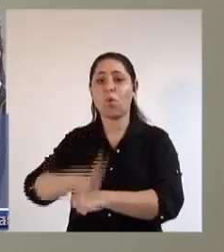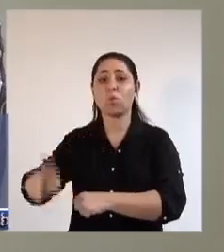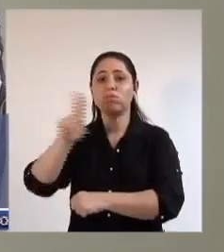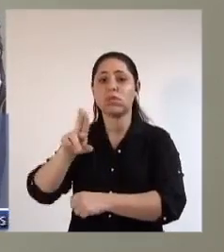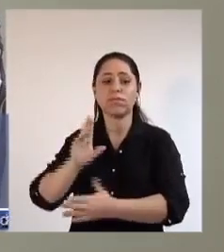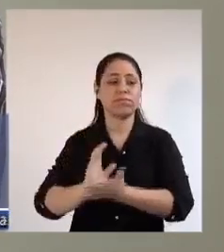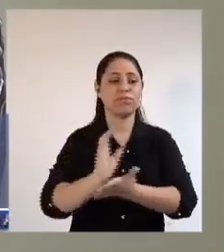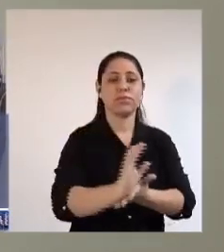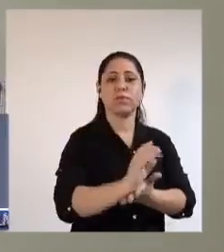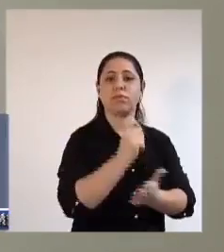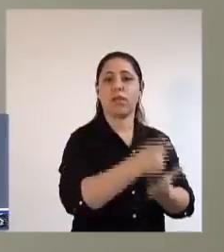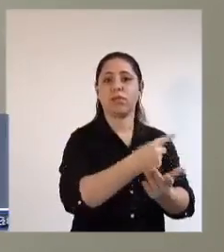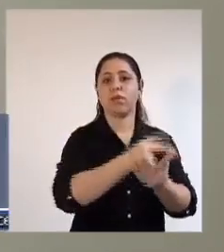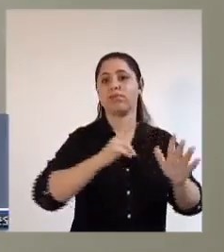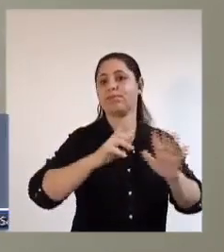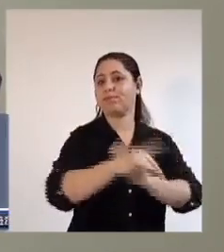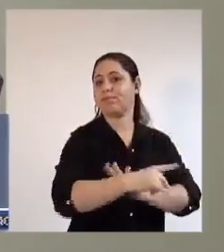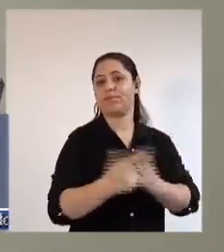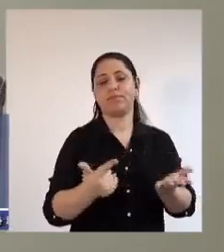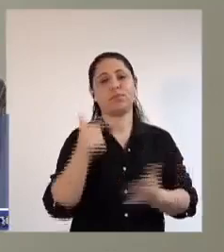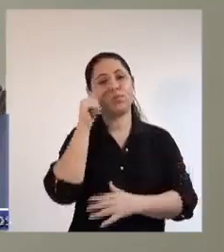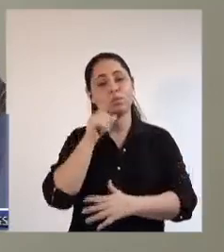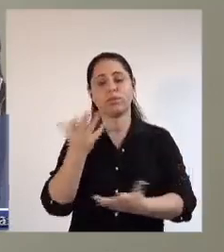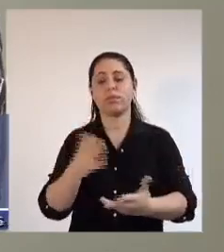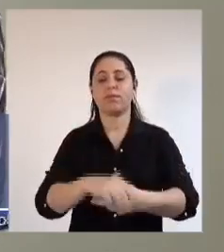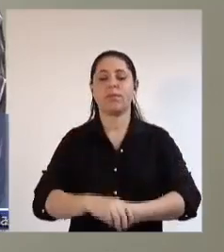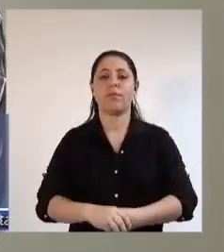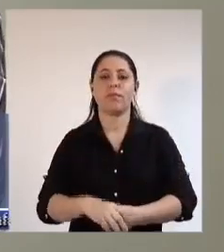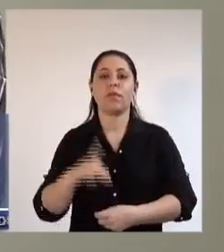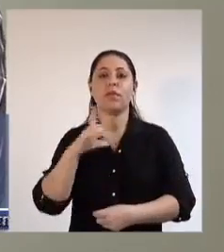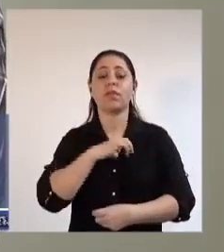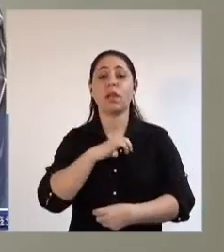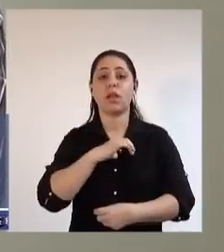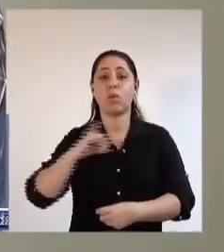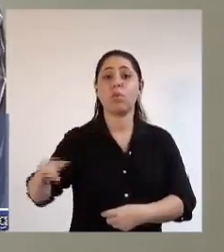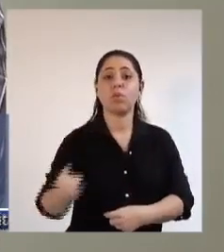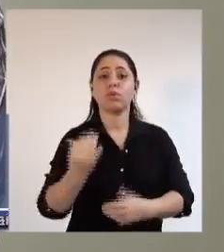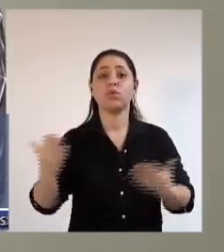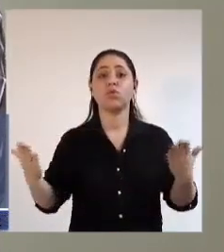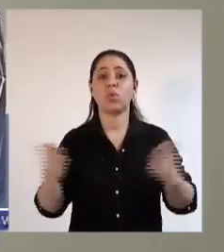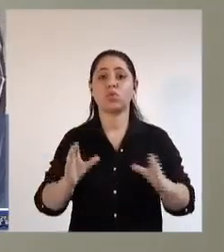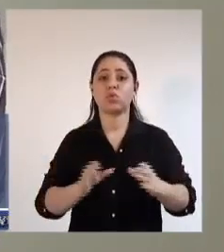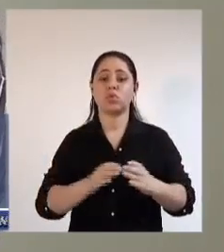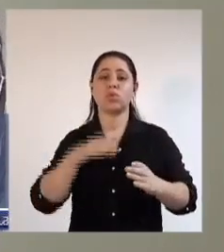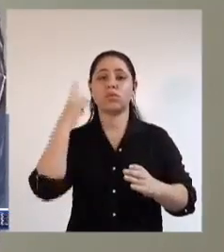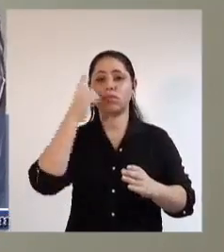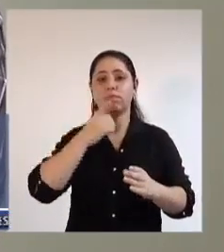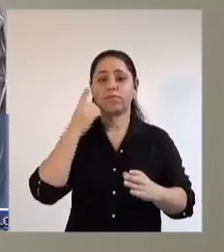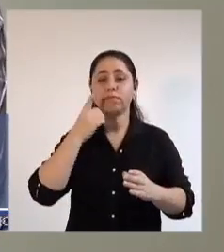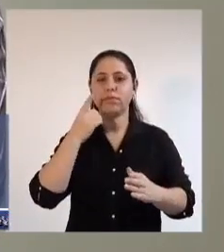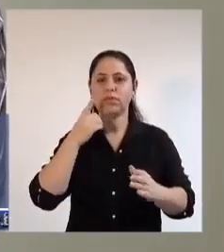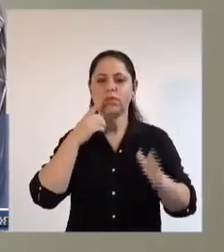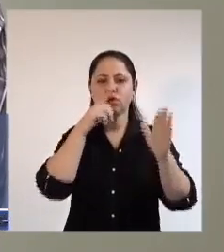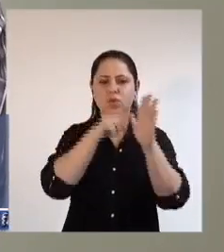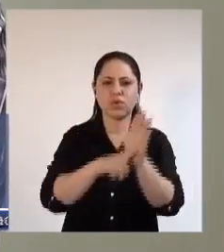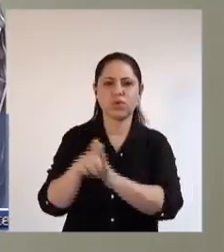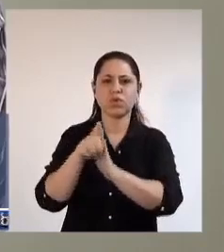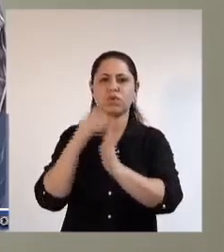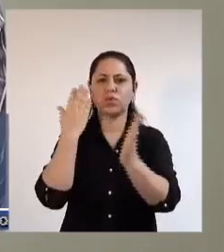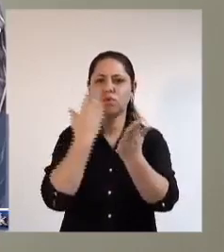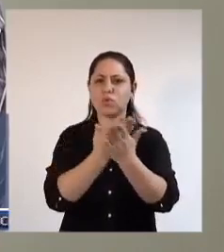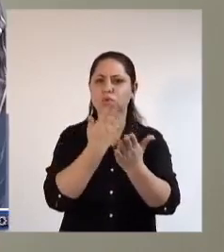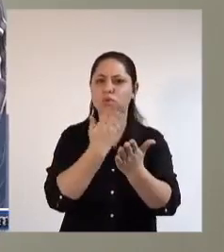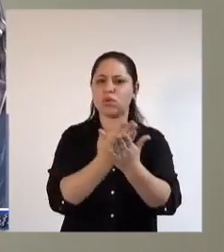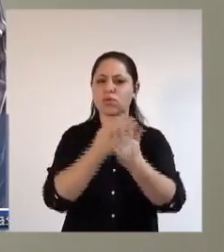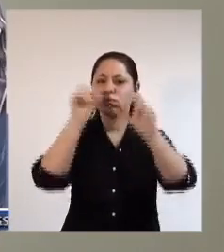recurso e aí nós temos uma grande oportunidade nessa comissão de estudar um sistema